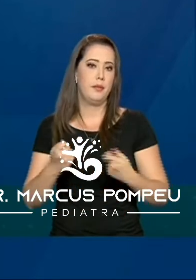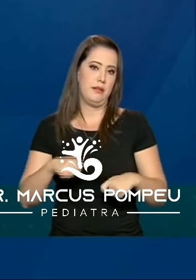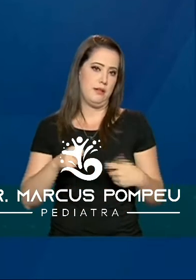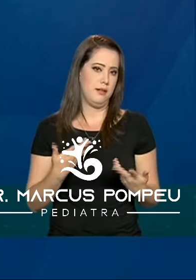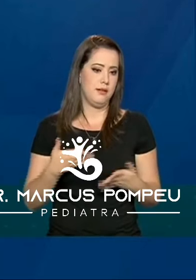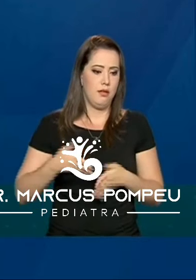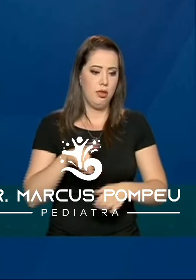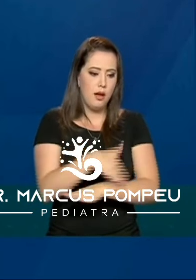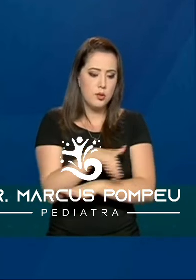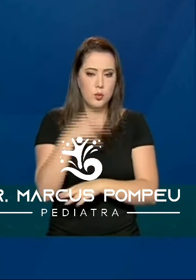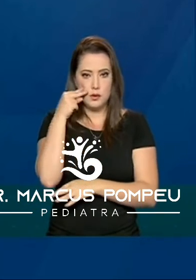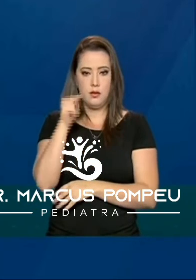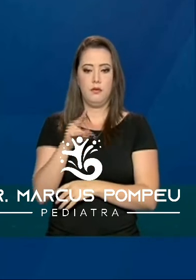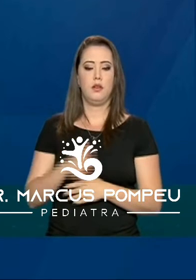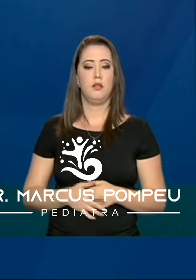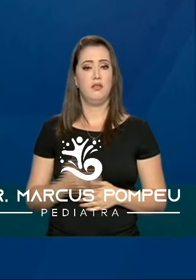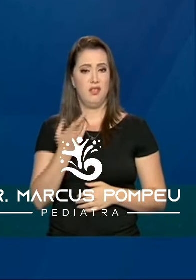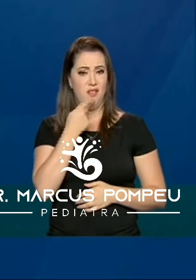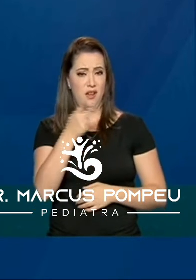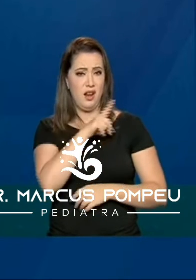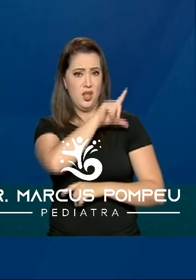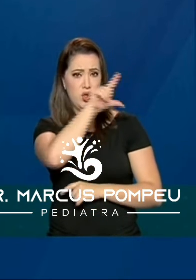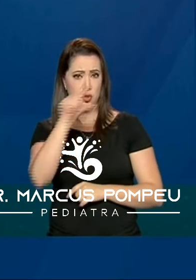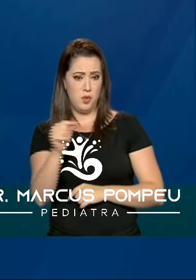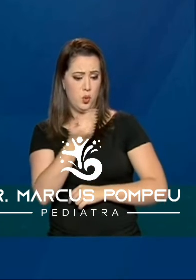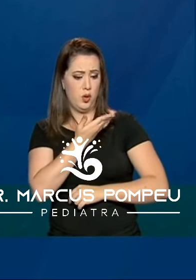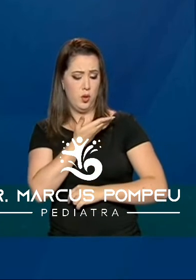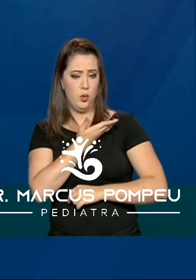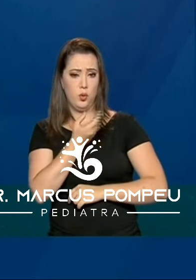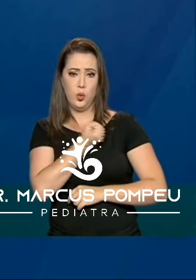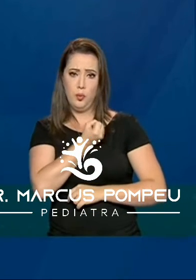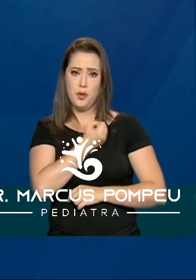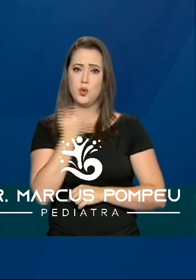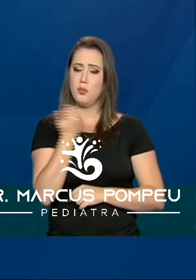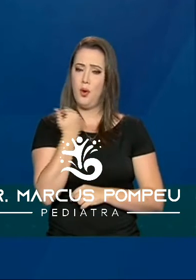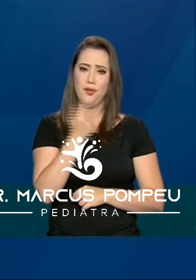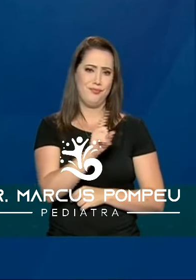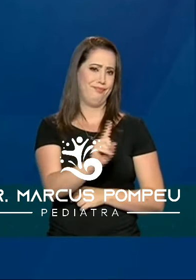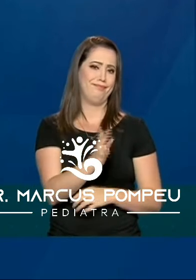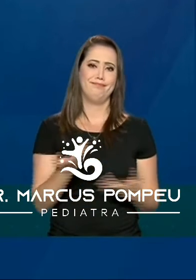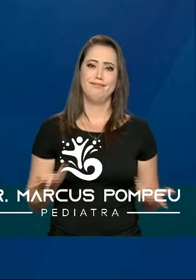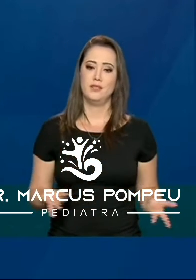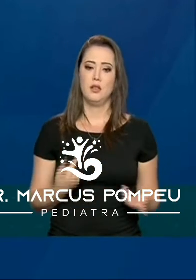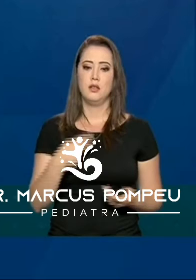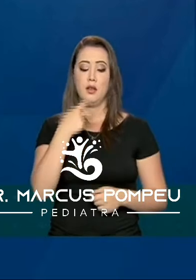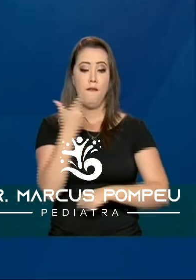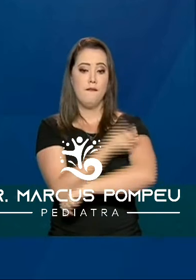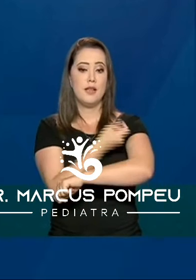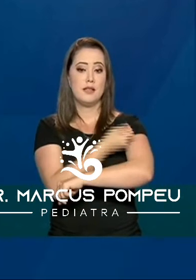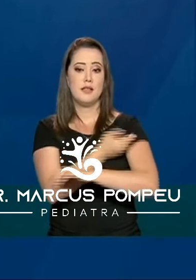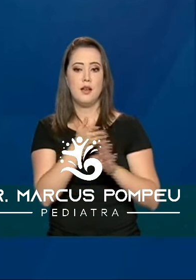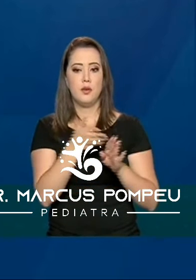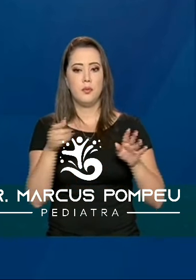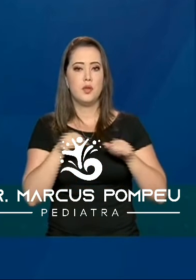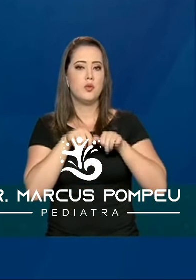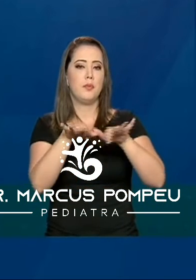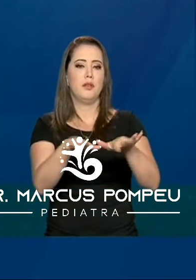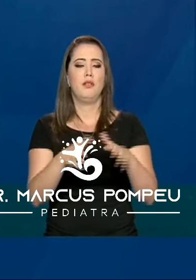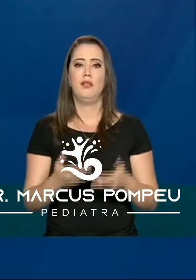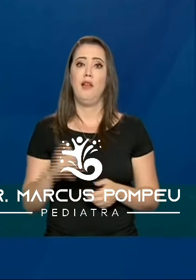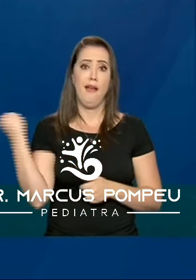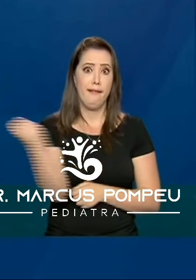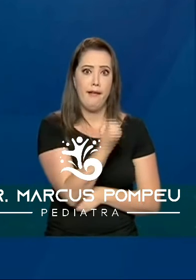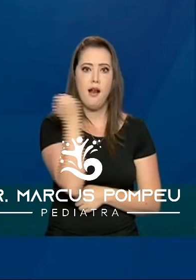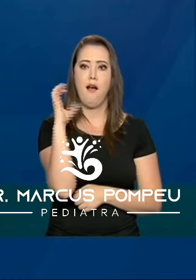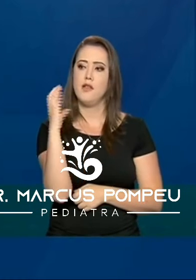daí diminuiu os casos de morte. Claro que não é. Aqui estão os artigos, mostro para vocês. Então, vacinar as pessoas no meio de uma pandemia é uma gravidade